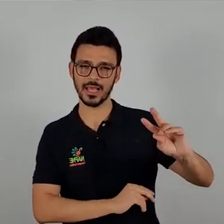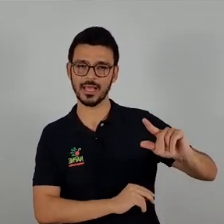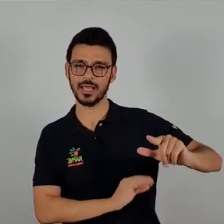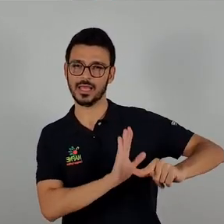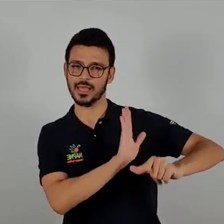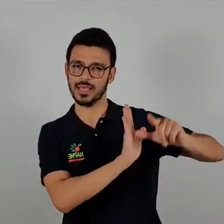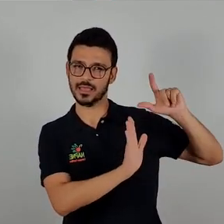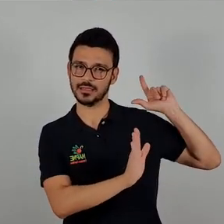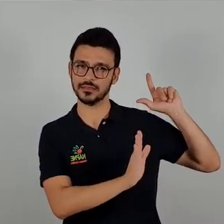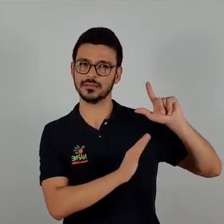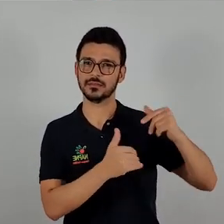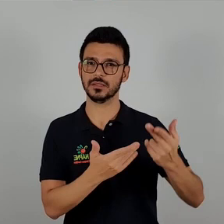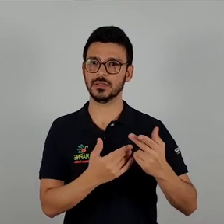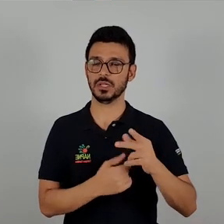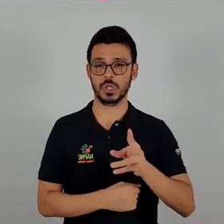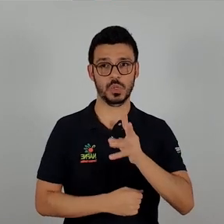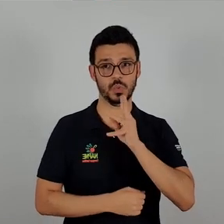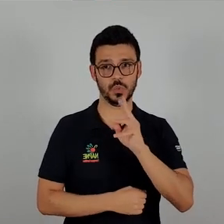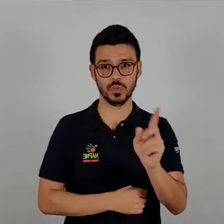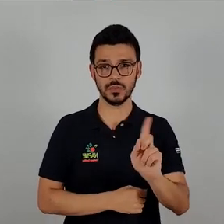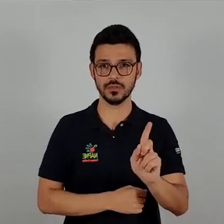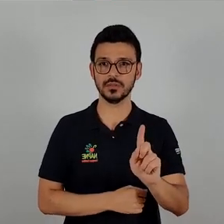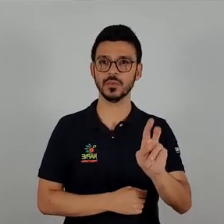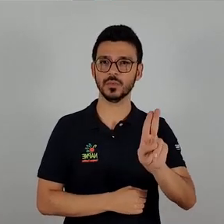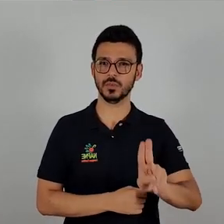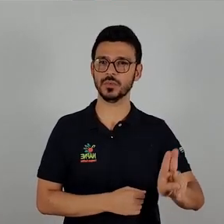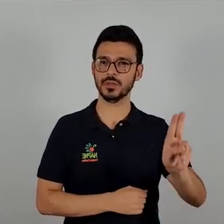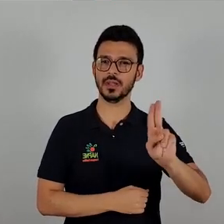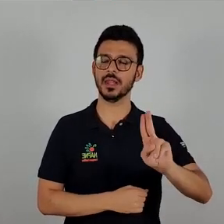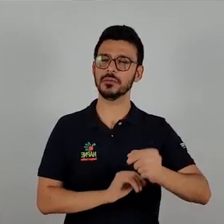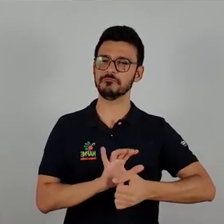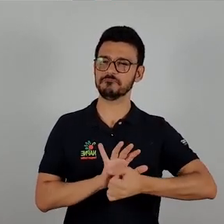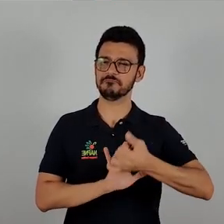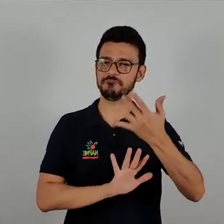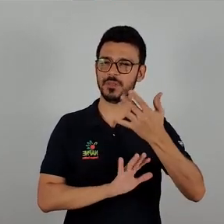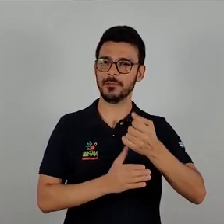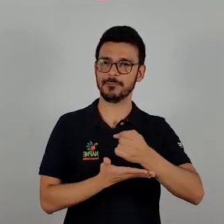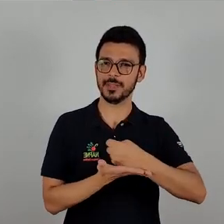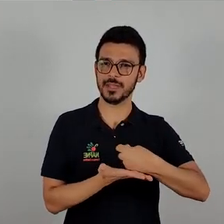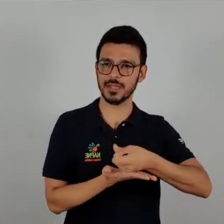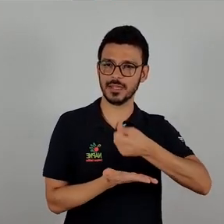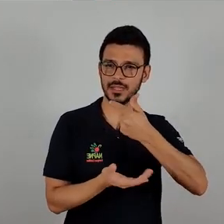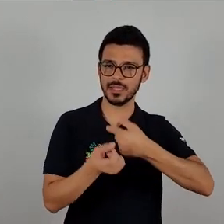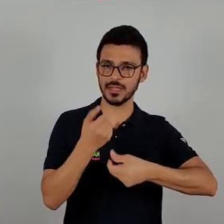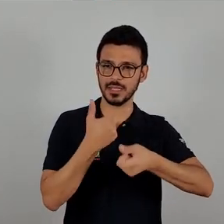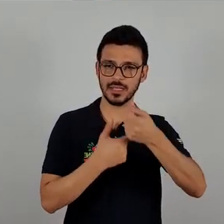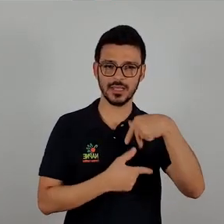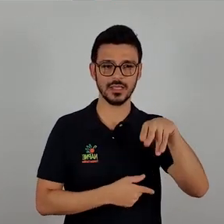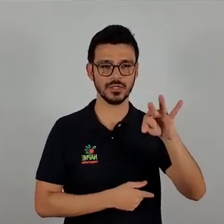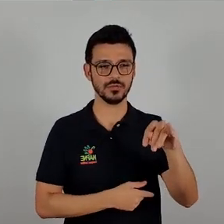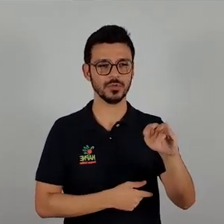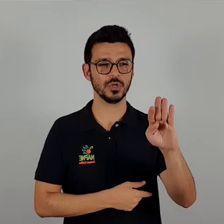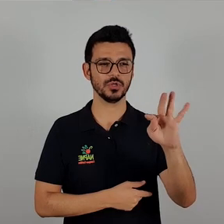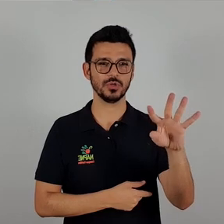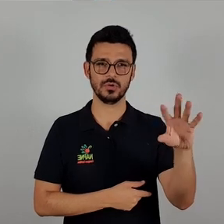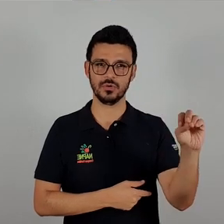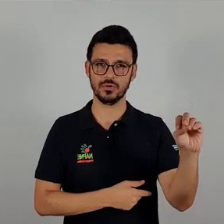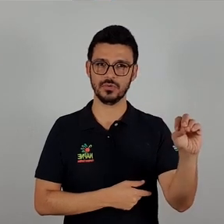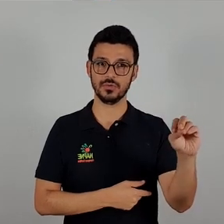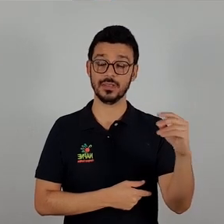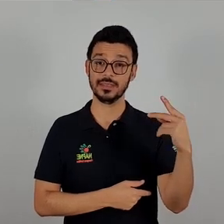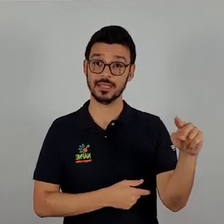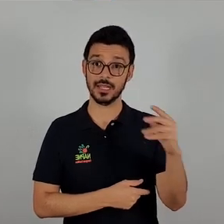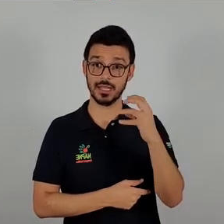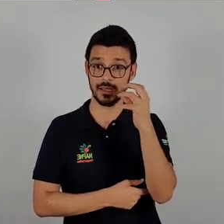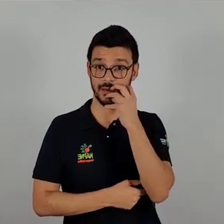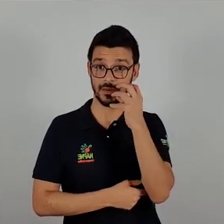evoluíram. E isso vai ficar para o resto da vida, né? Então, exatamente. Essa é uma questão, né? A medicina integrativa, eu acho bem